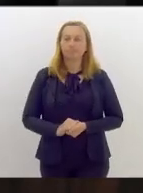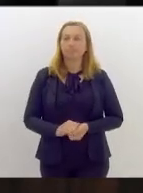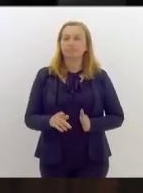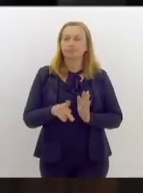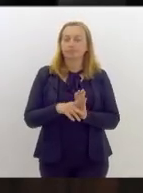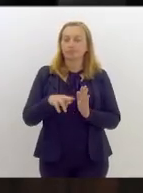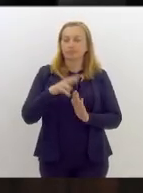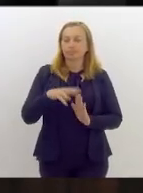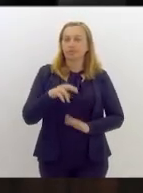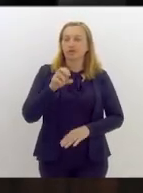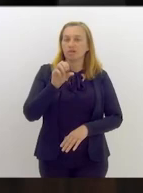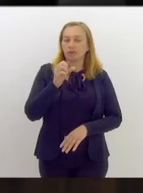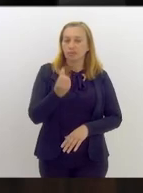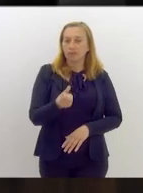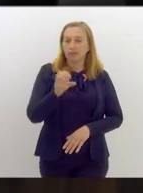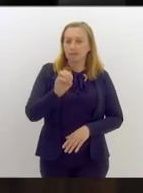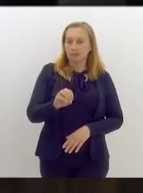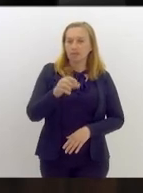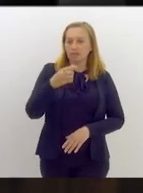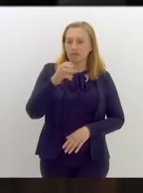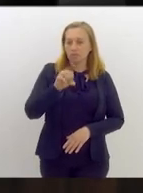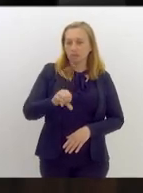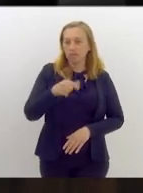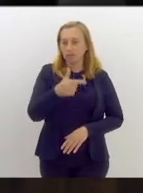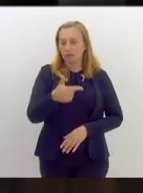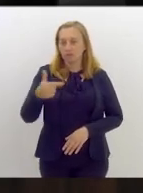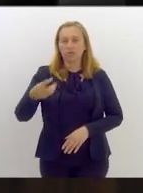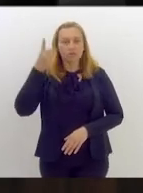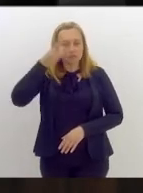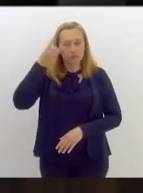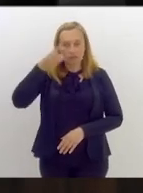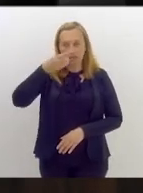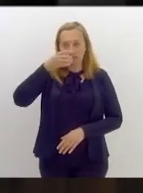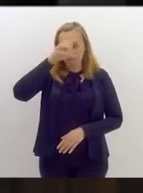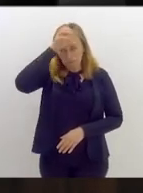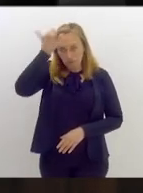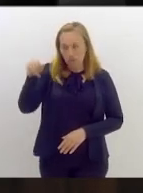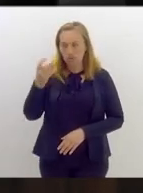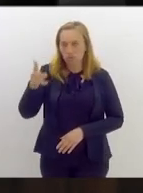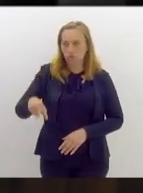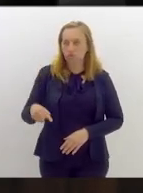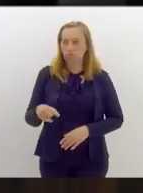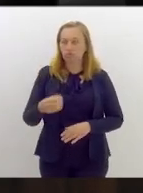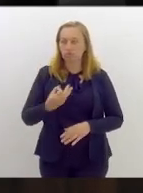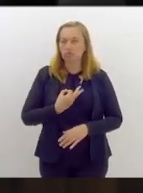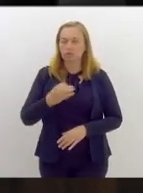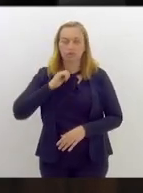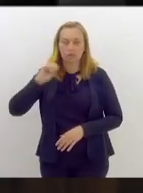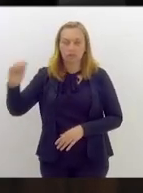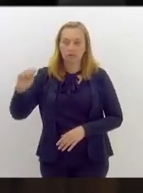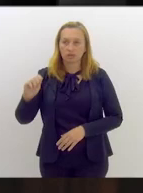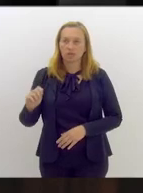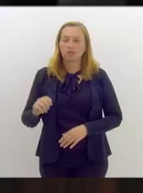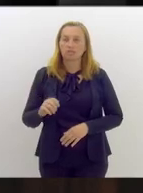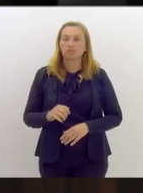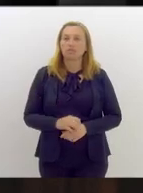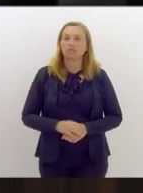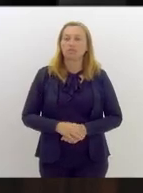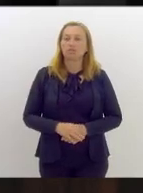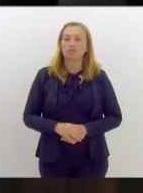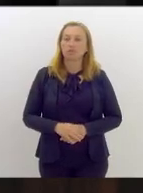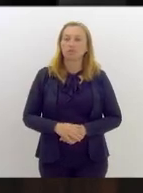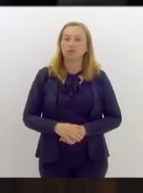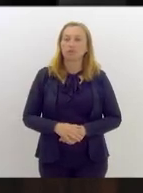Projeto de resolução 609 de 22, de autoria do deputado Tia Ju. Concede medalha Tiradentes, respectivo diploma, à